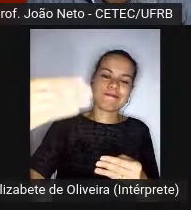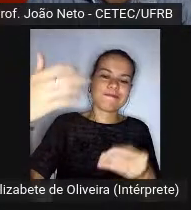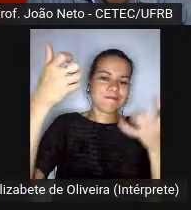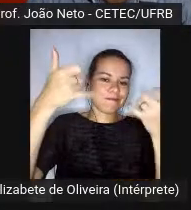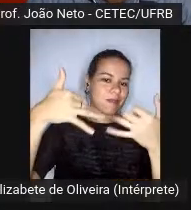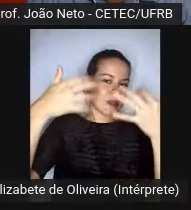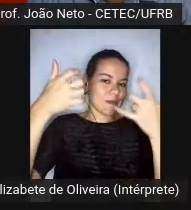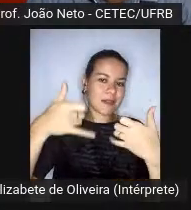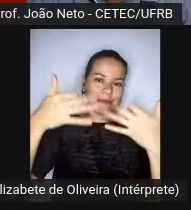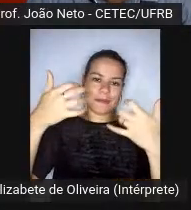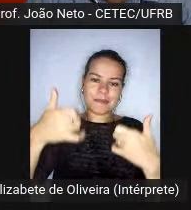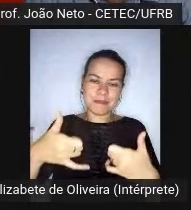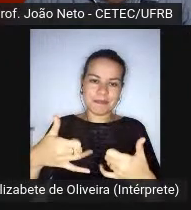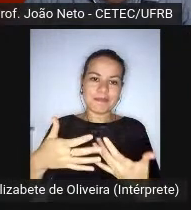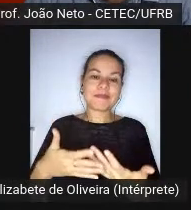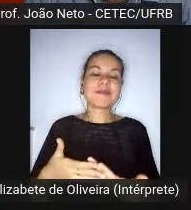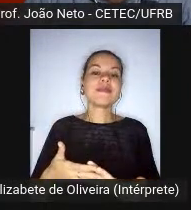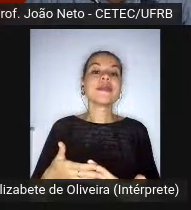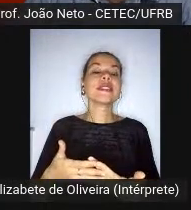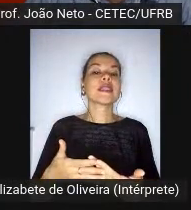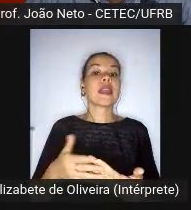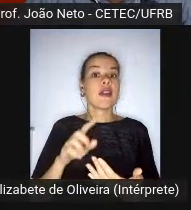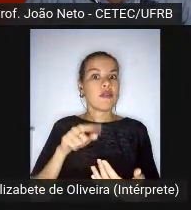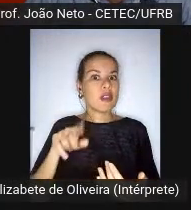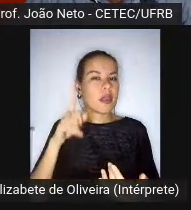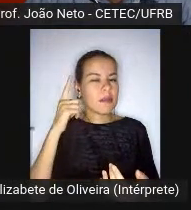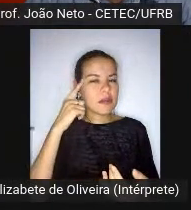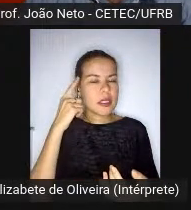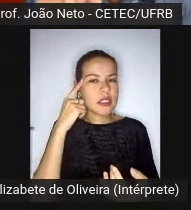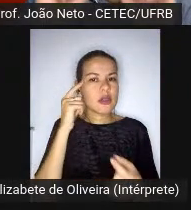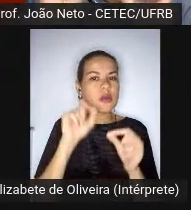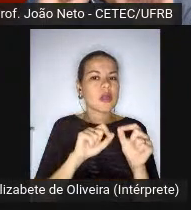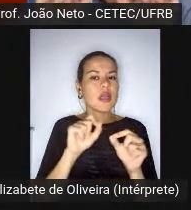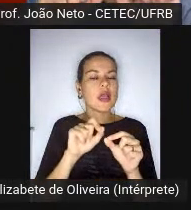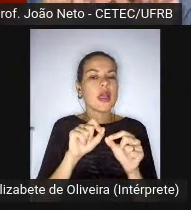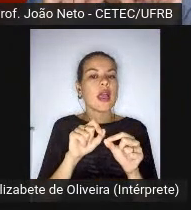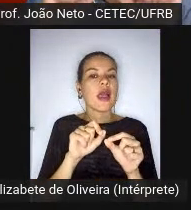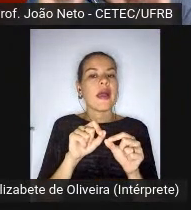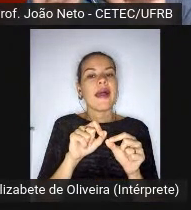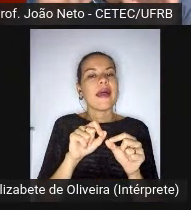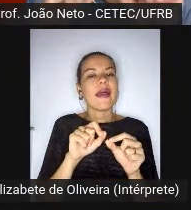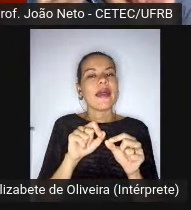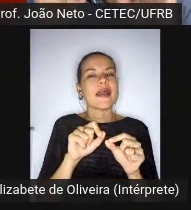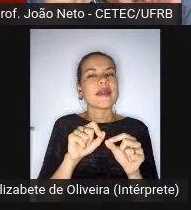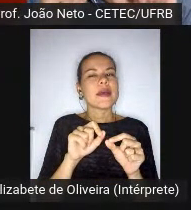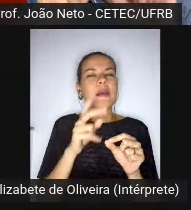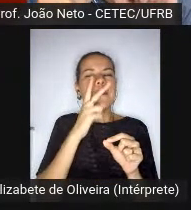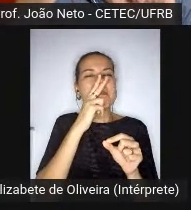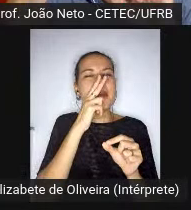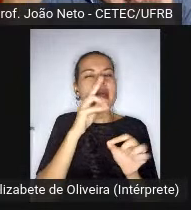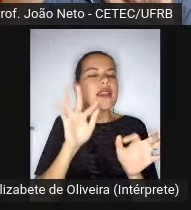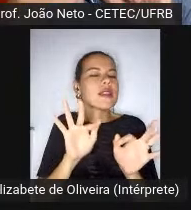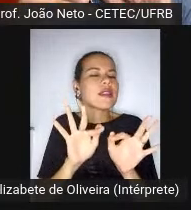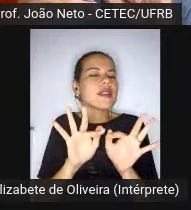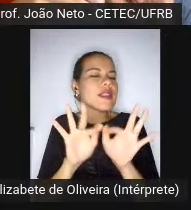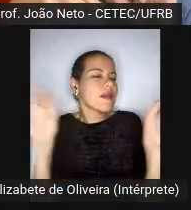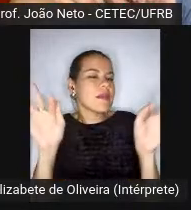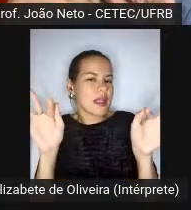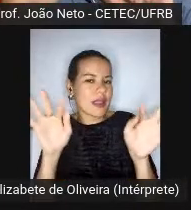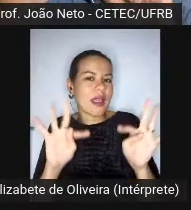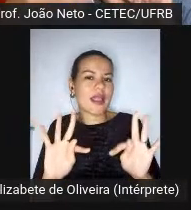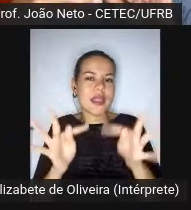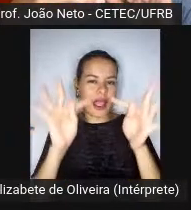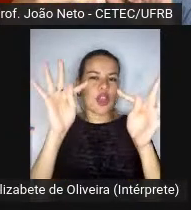muita coisa interessante e para vocês terem ideia por mais simples que a tecnologia que nós